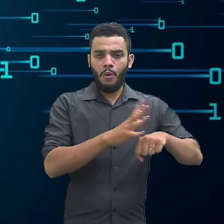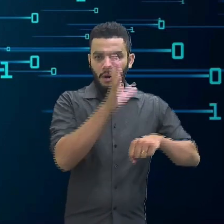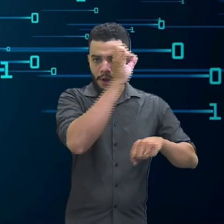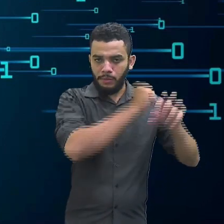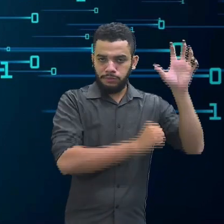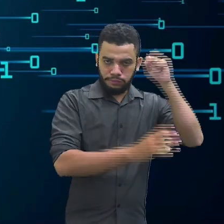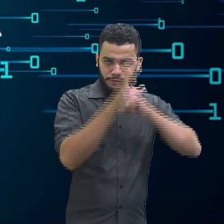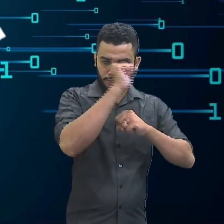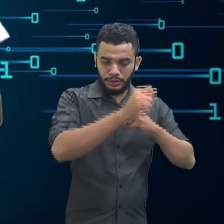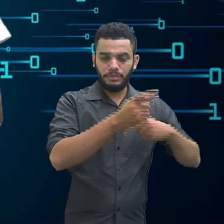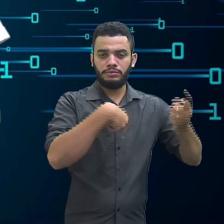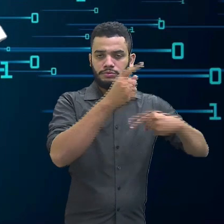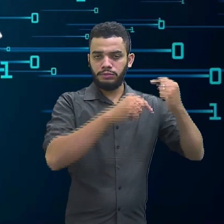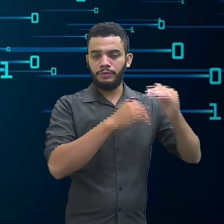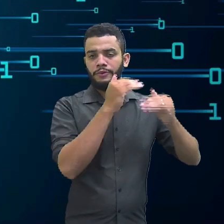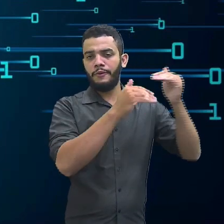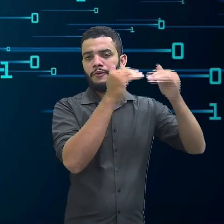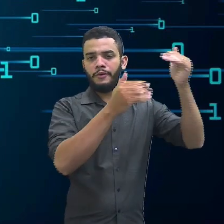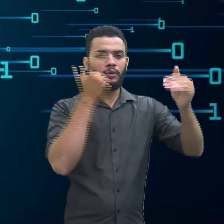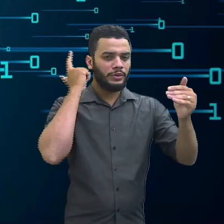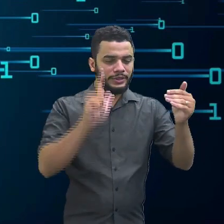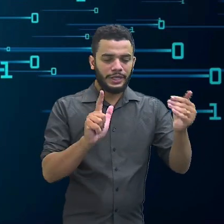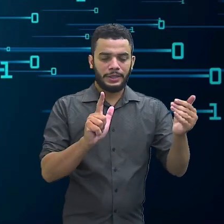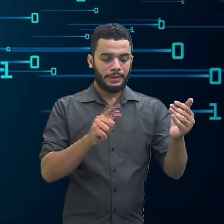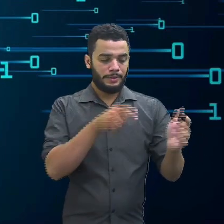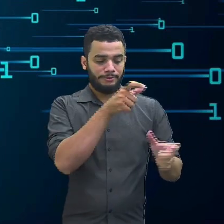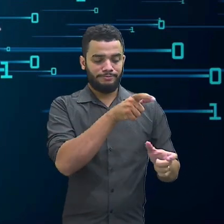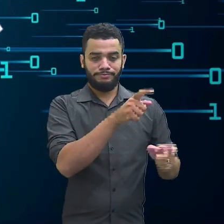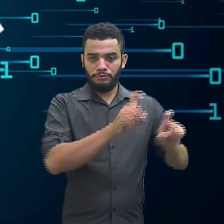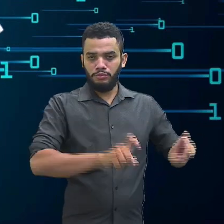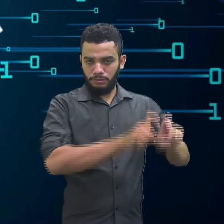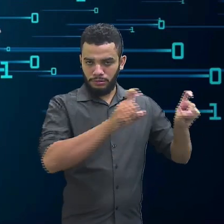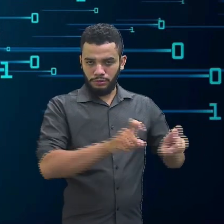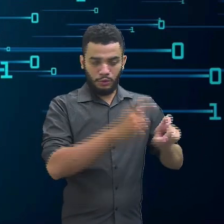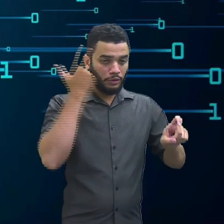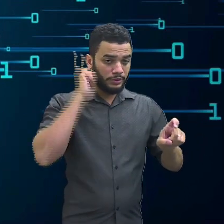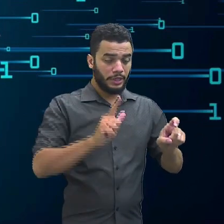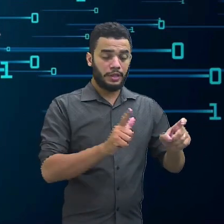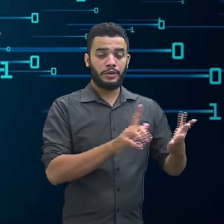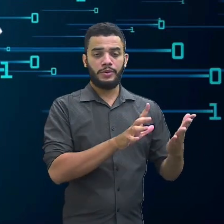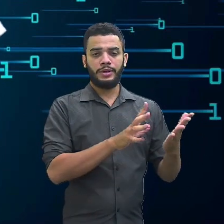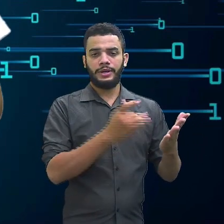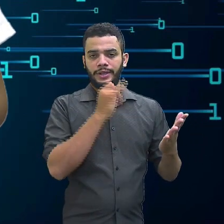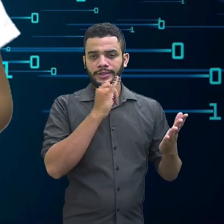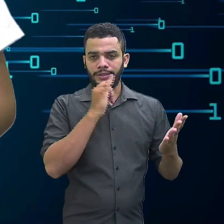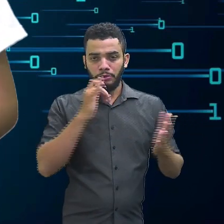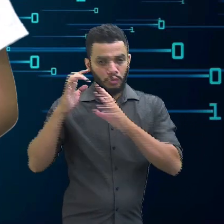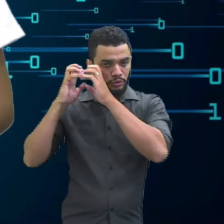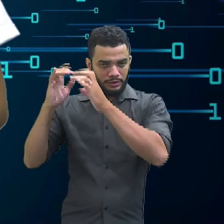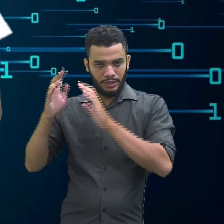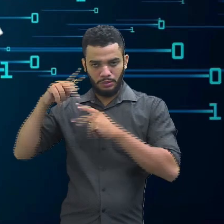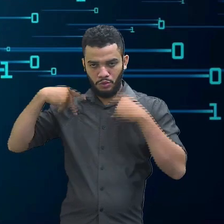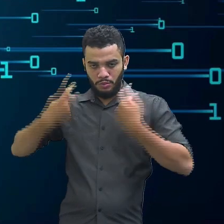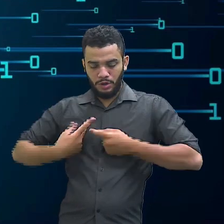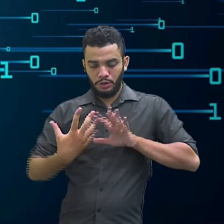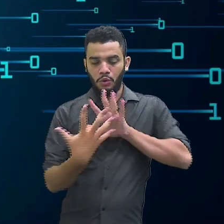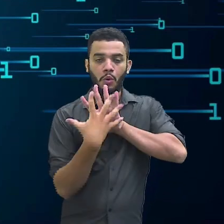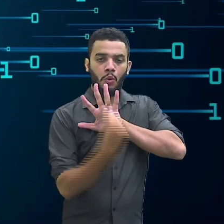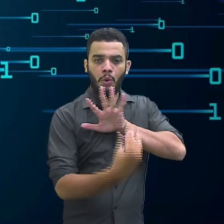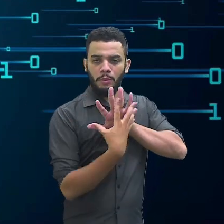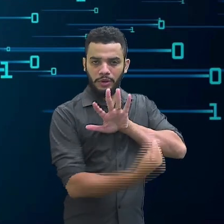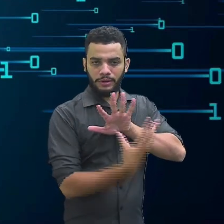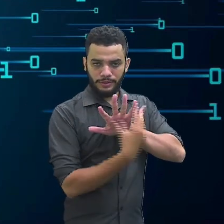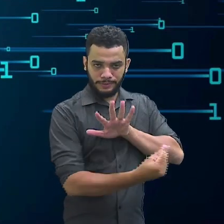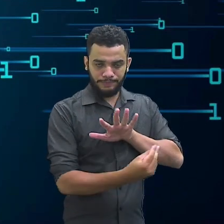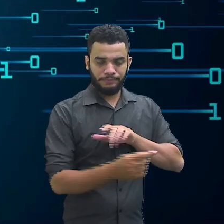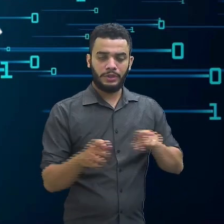consegue simular as capacidades humanas ligadas à inteligência. Por exemplo, o raciocínio, a percepção de ambiente